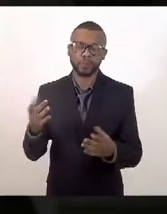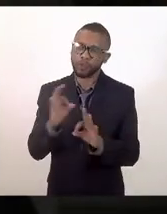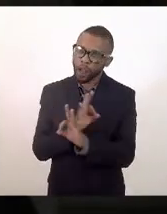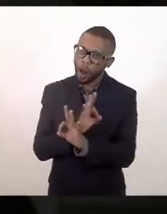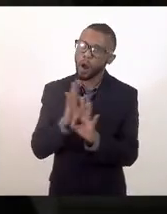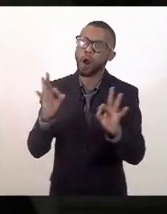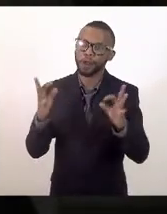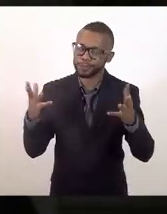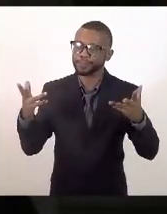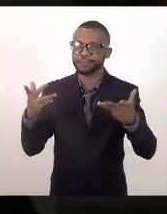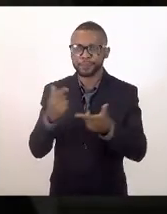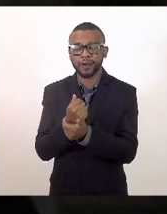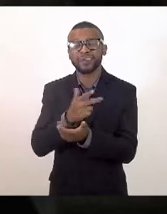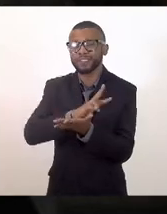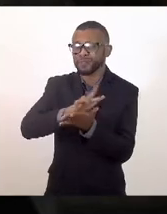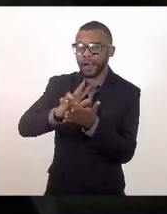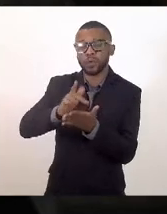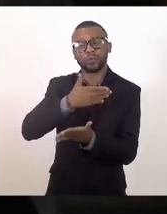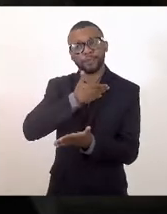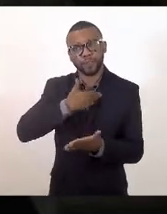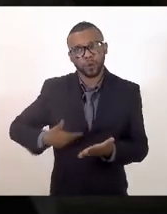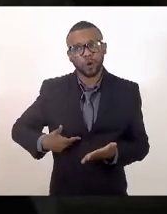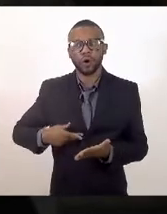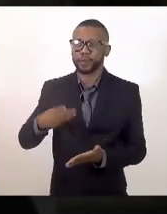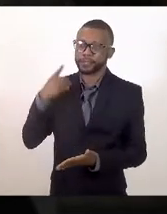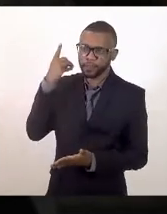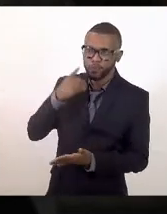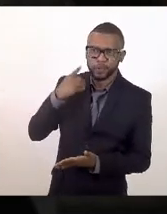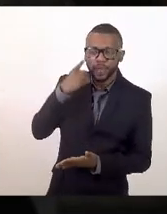administrações estaduais, vários governadores vêm sendo